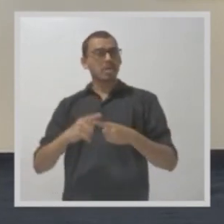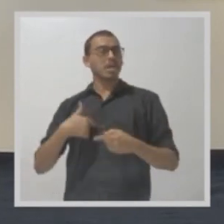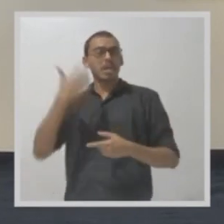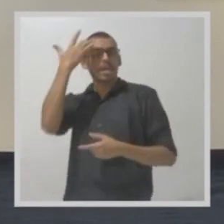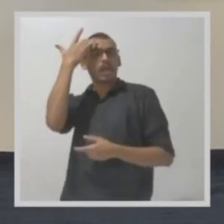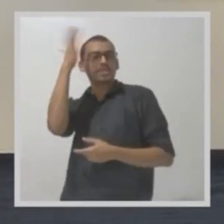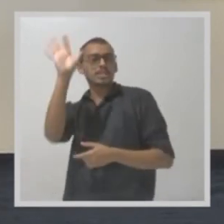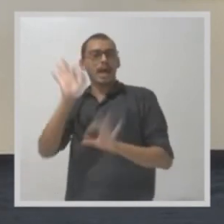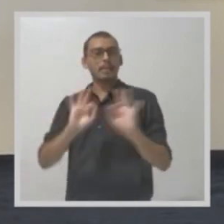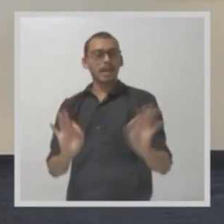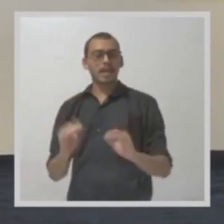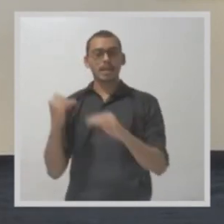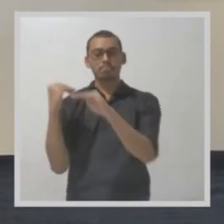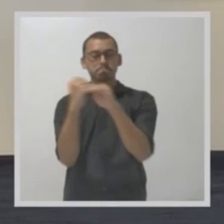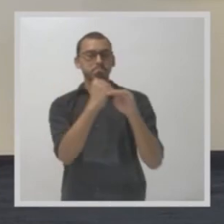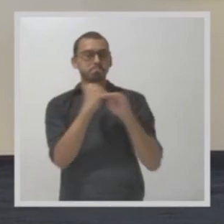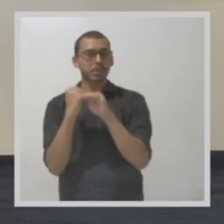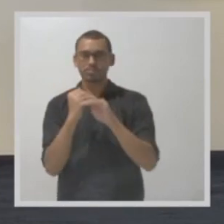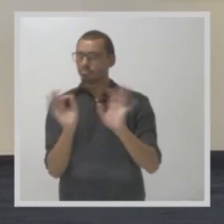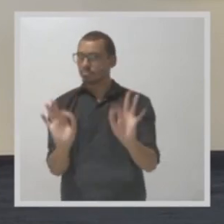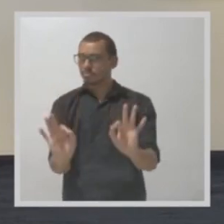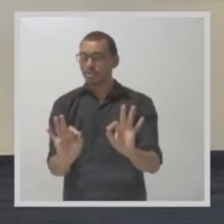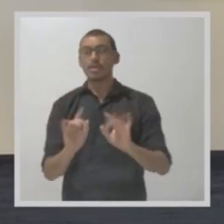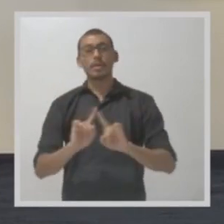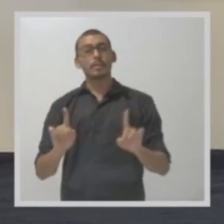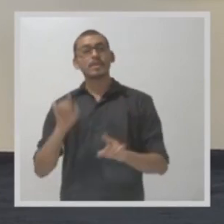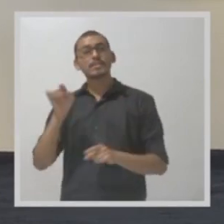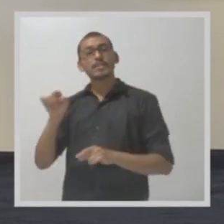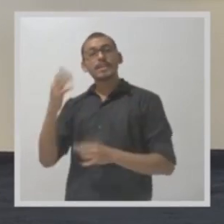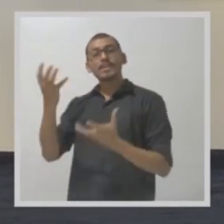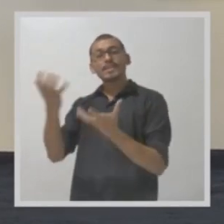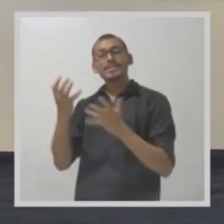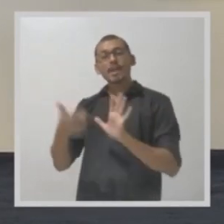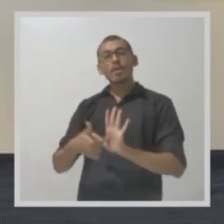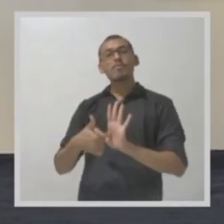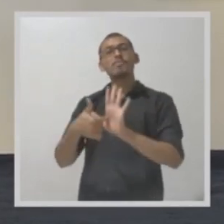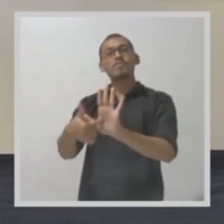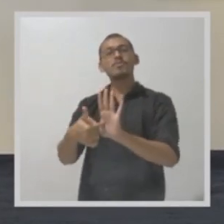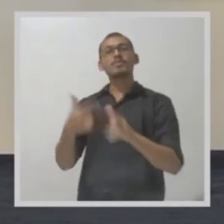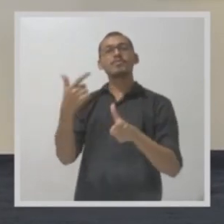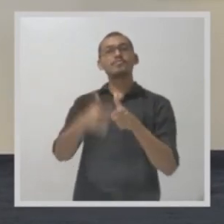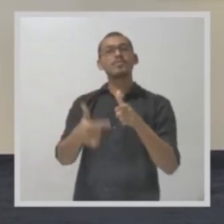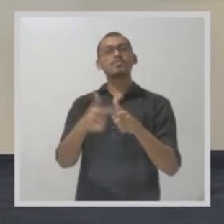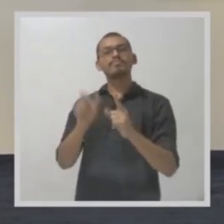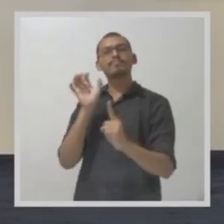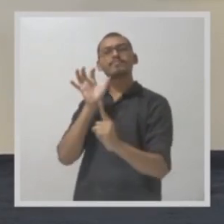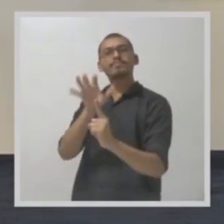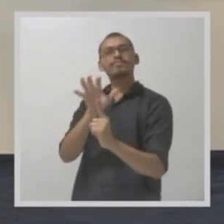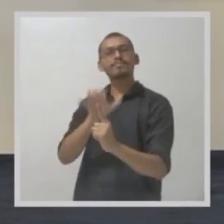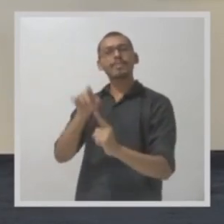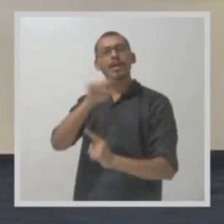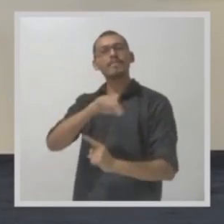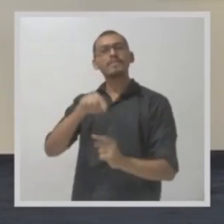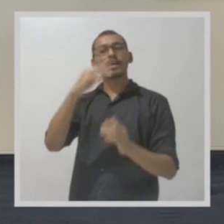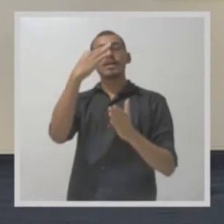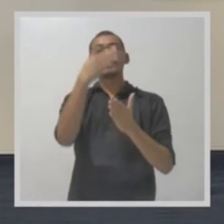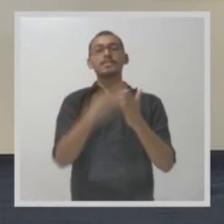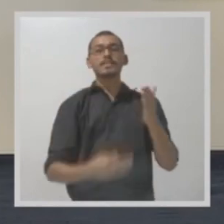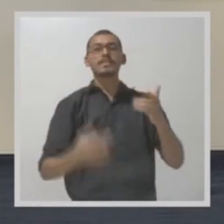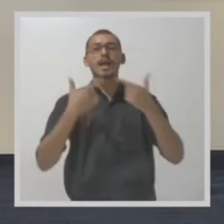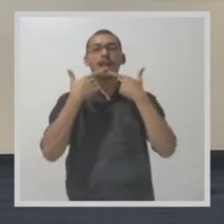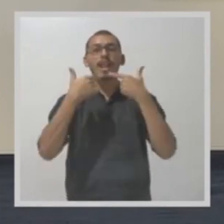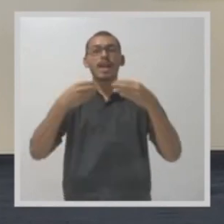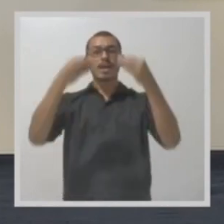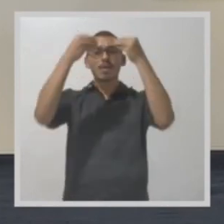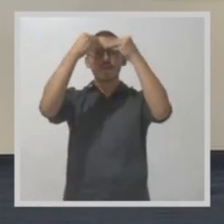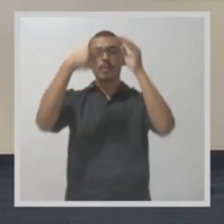sabe a norma padrão, e sim porque ele quer problematizar essa linguagem,